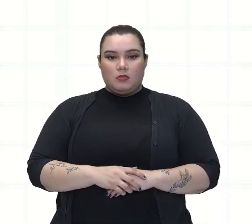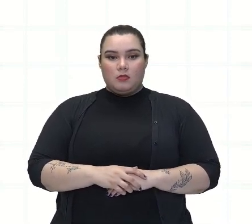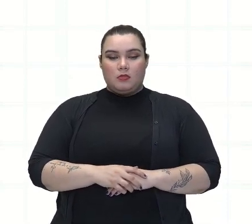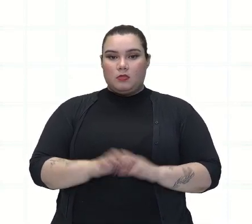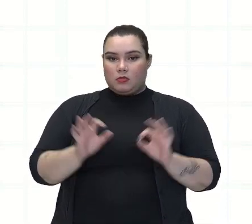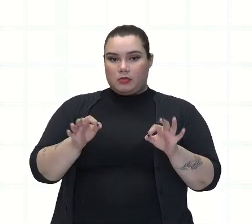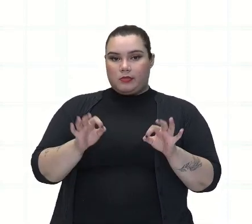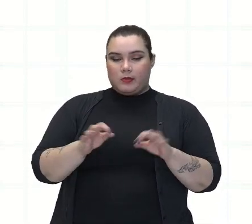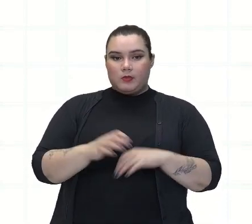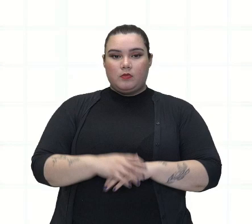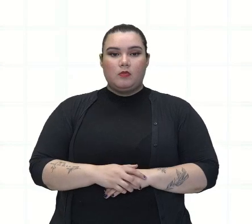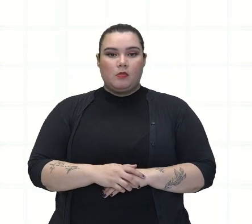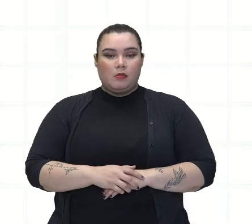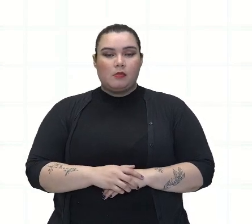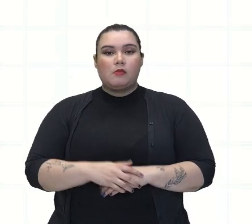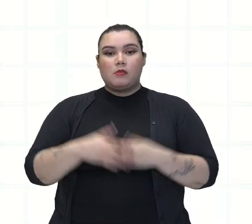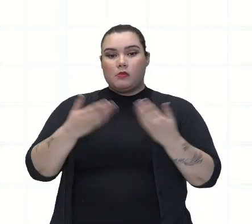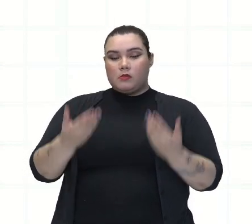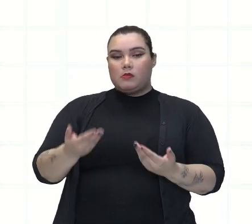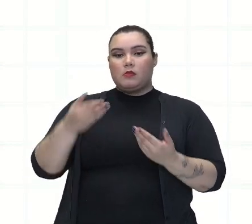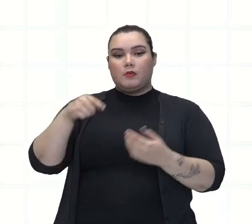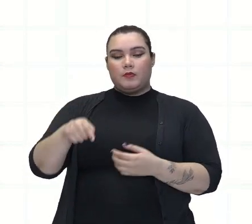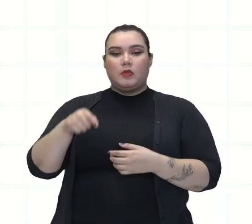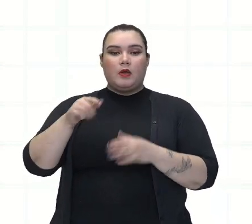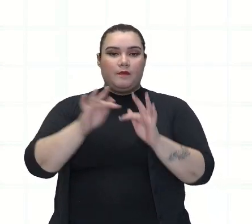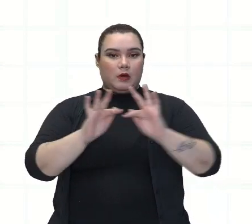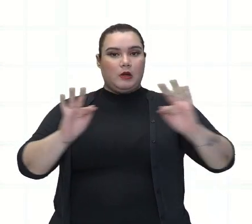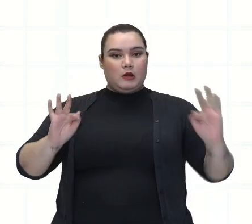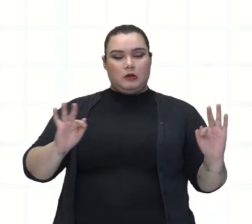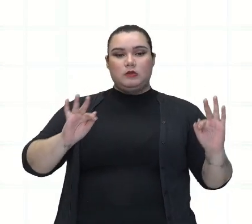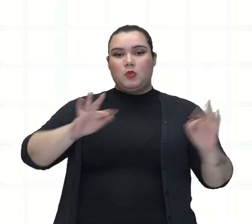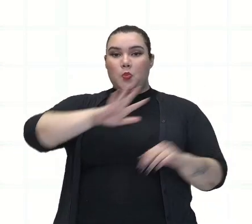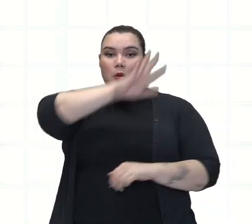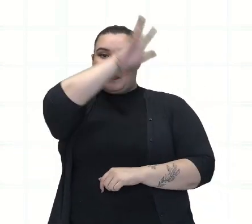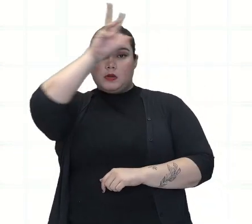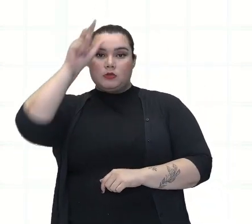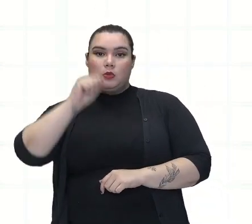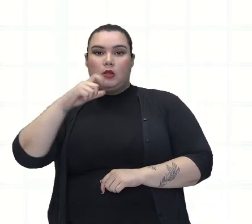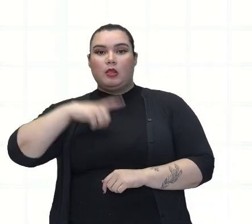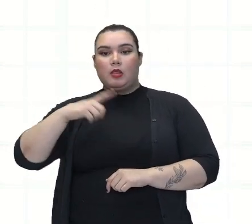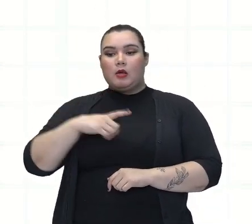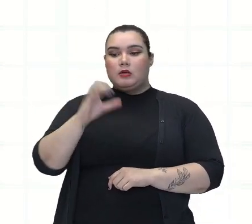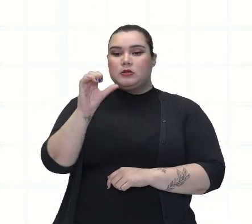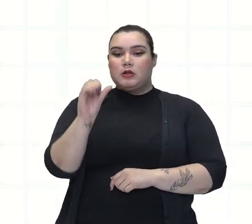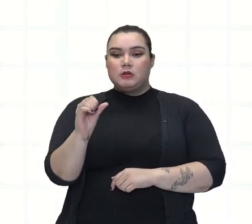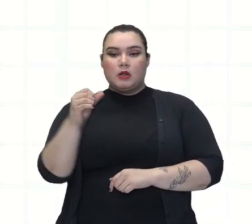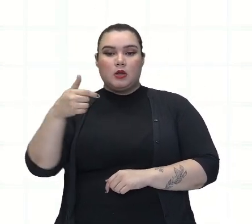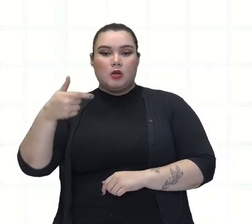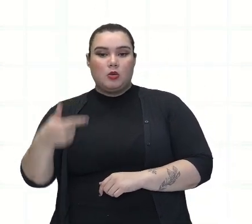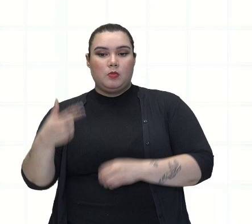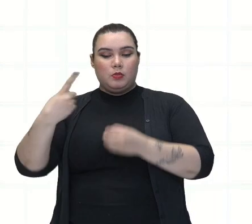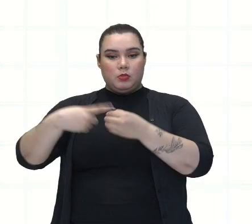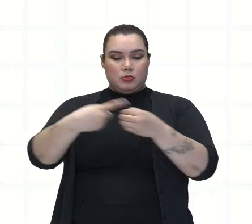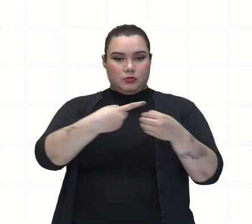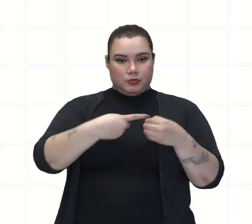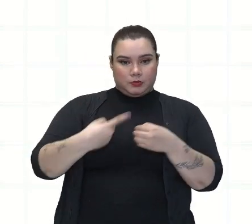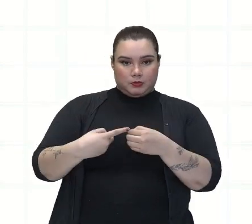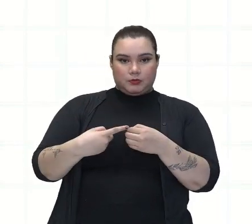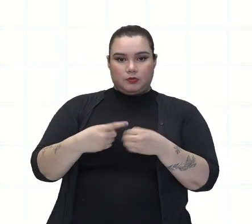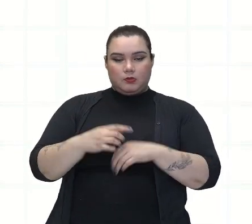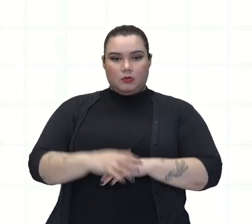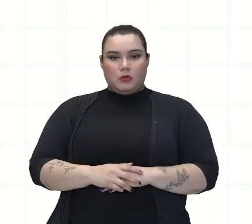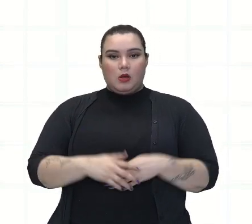Né? O Amazonas tem 62 municípios. Quando ele fala que é a palavra que traz